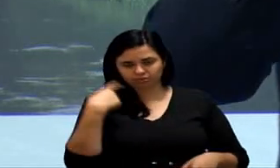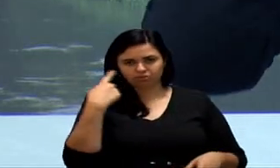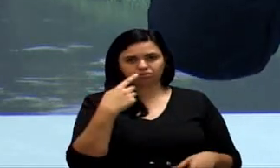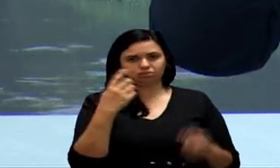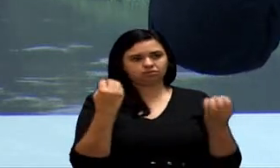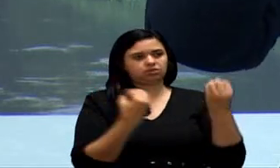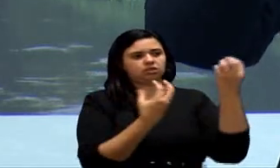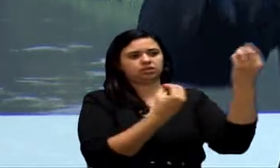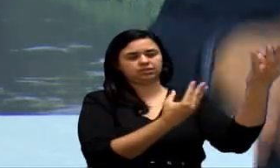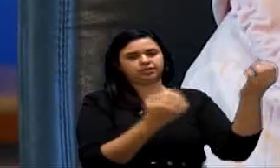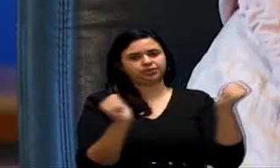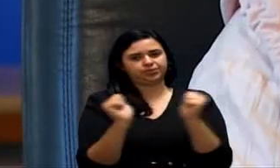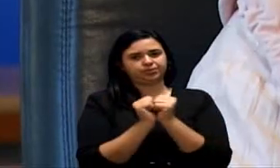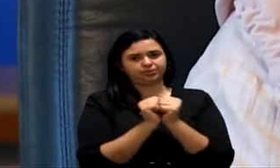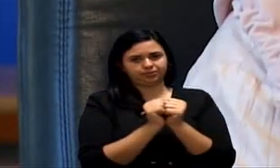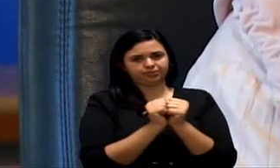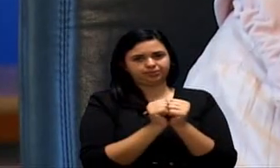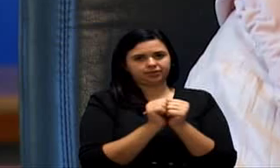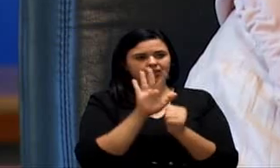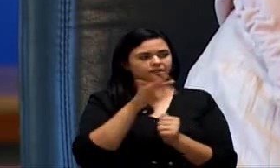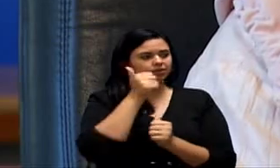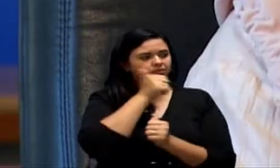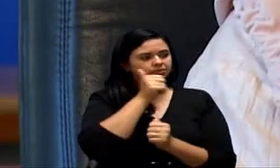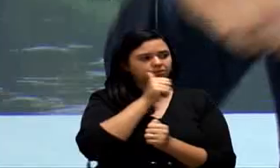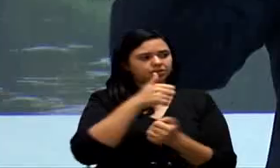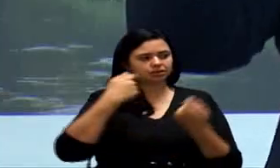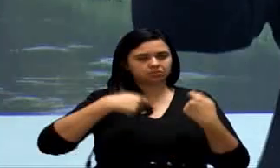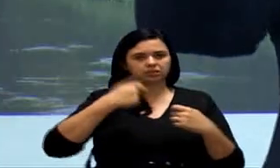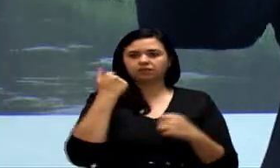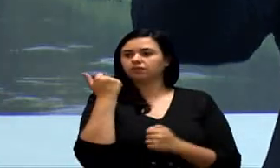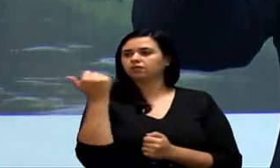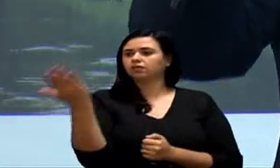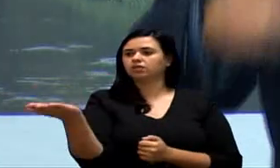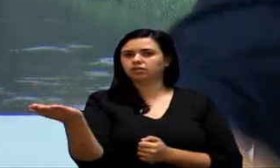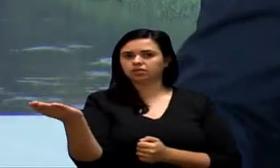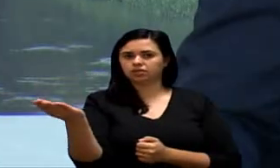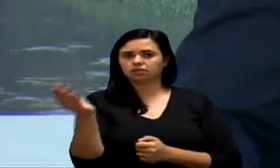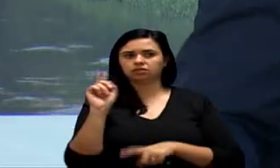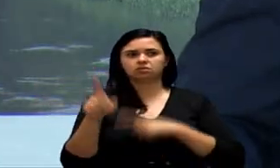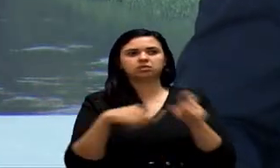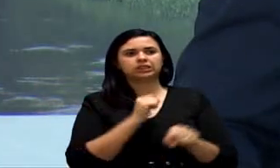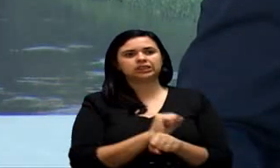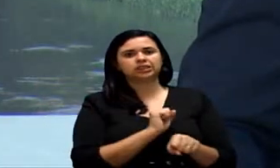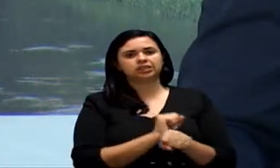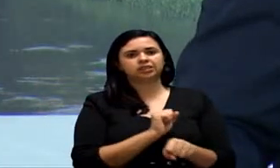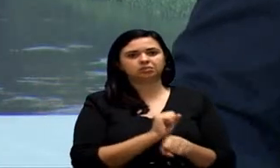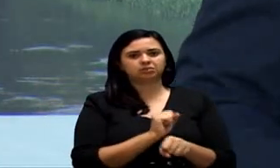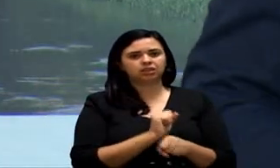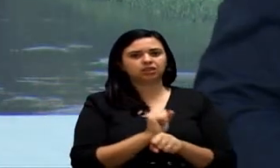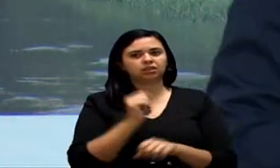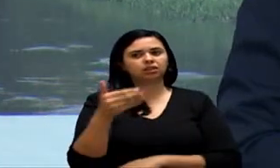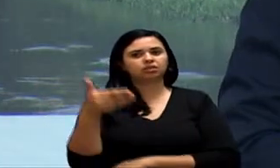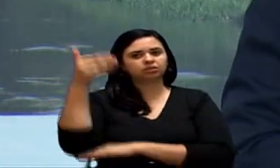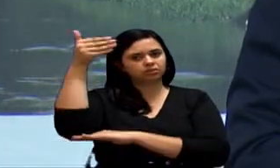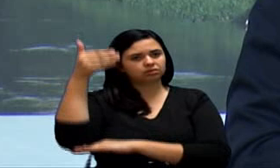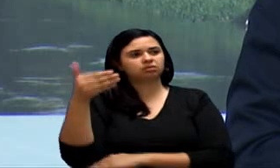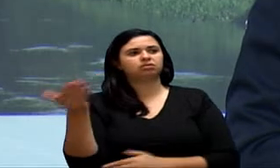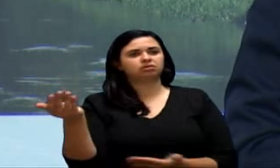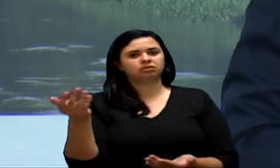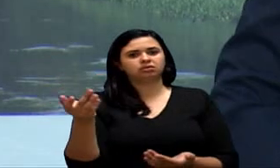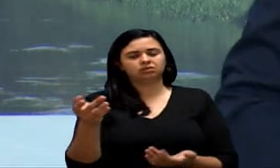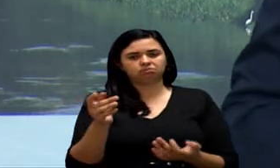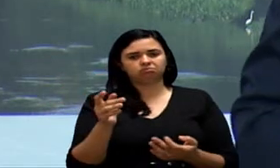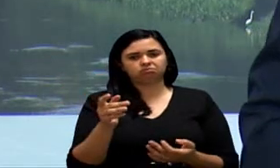mas entra... Porque a mulher tinha que ficar fora e demorava mais 15 horas para carregar, tendo que pagar um hotel. E eu fiz esse